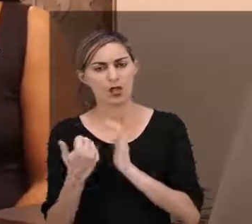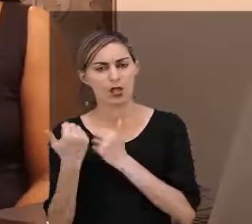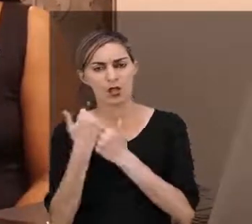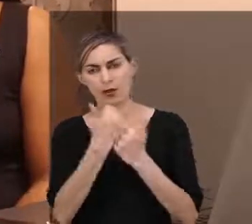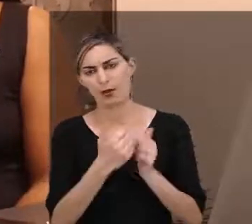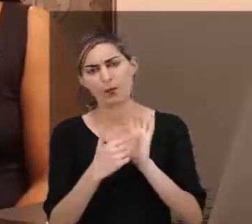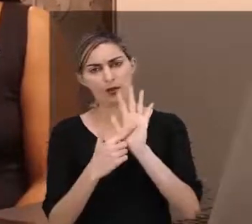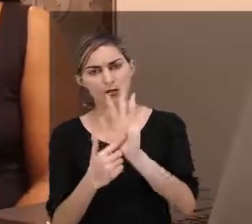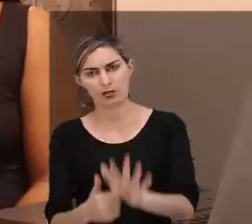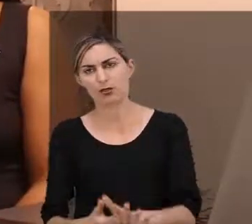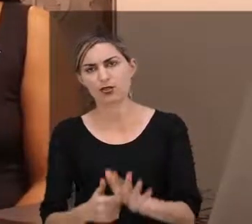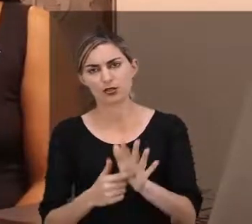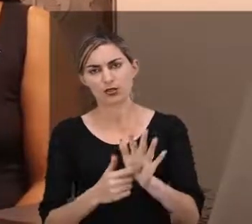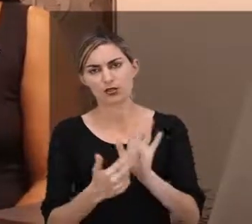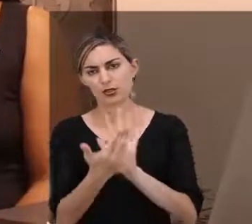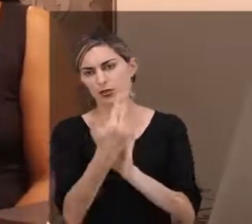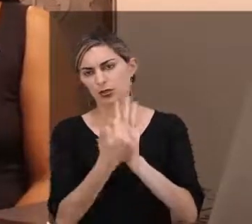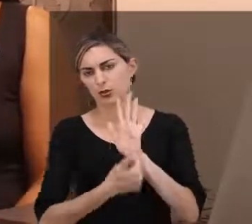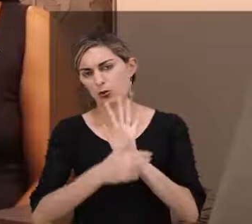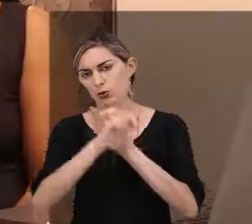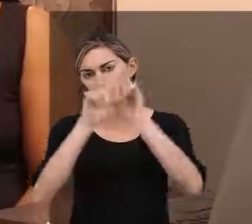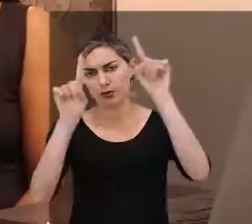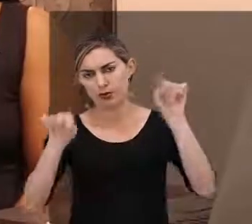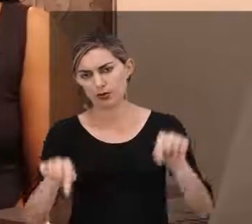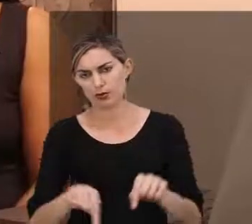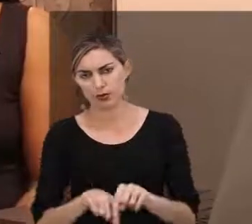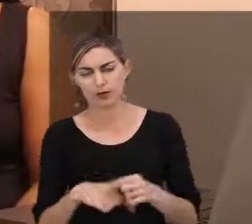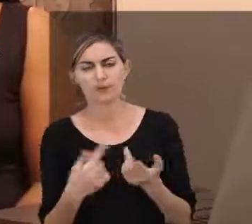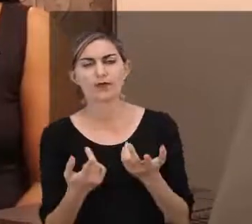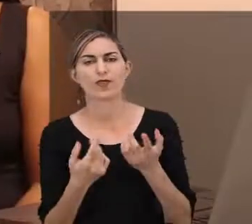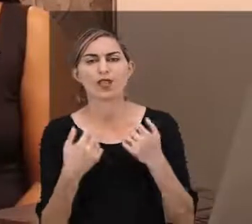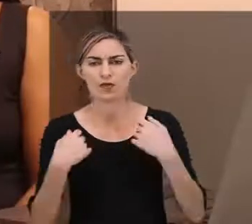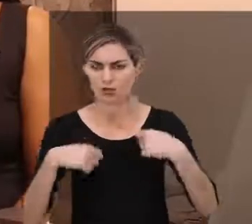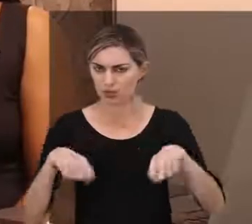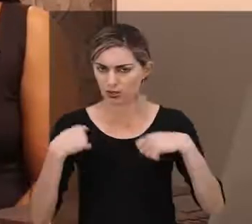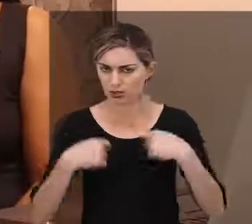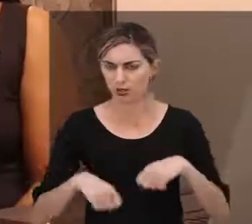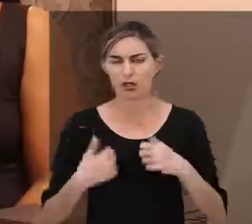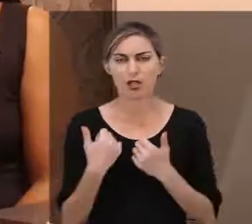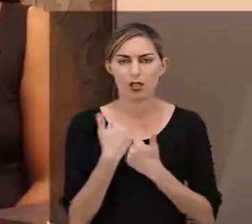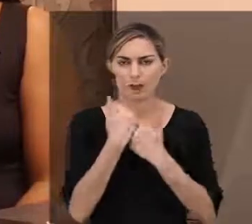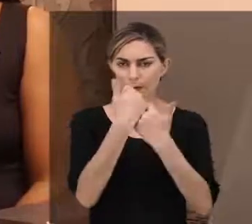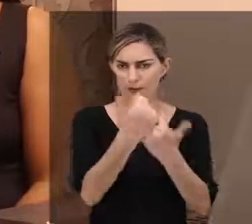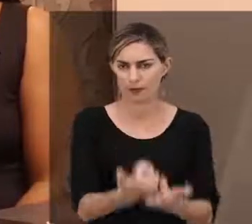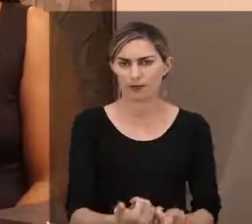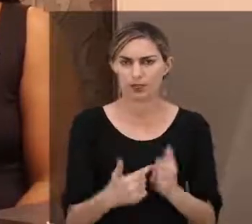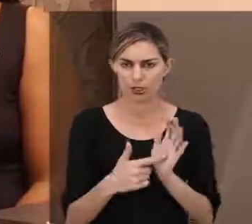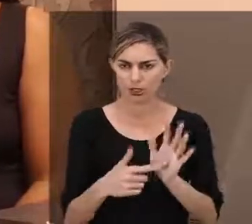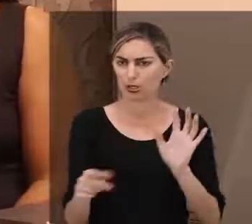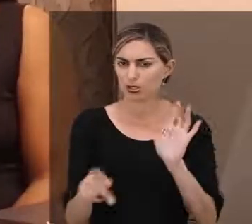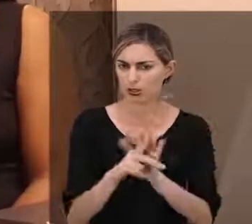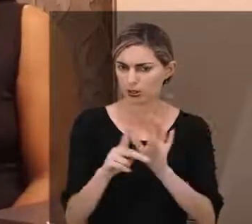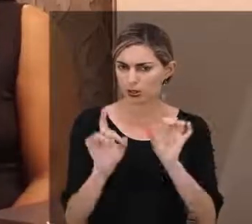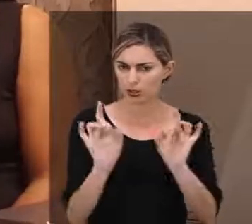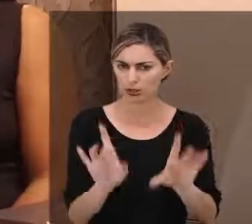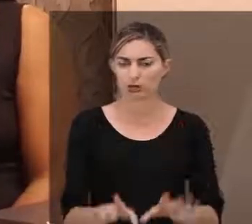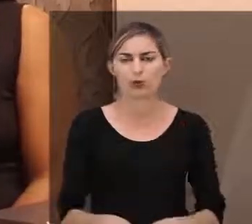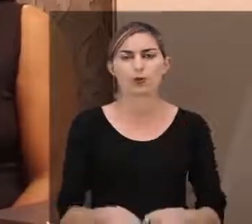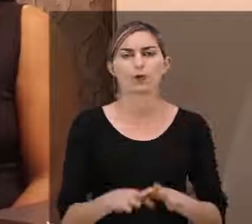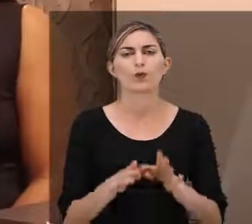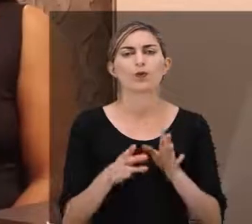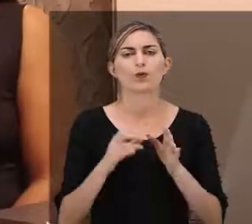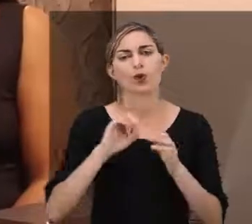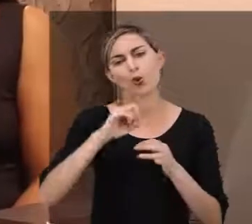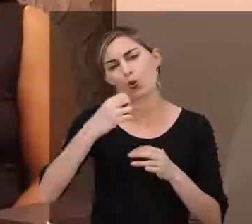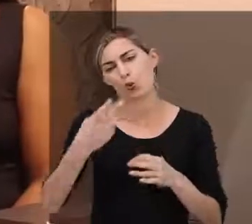representação gráfica disso? Você acha que é necessário a representação específica ou